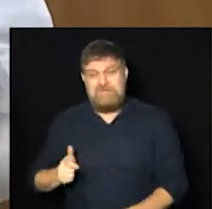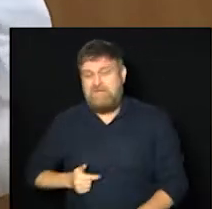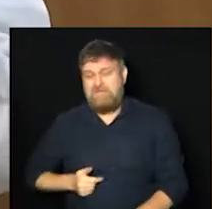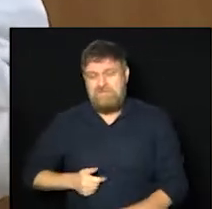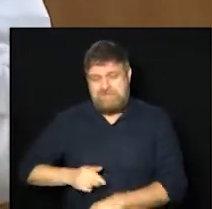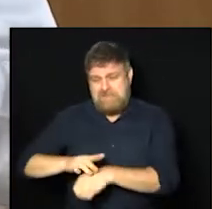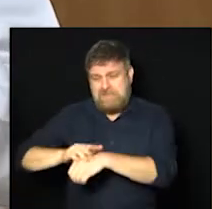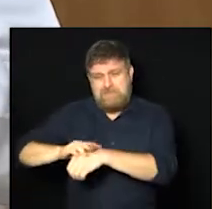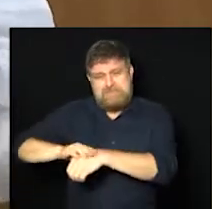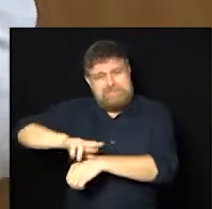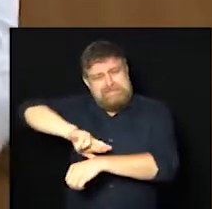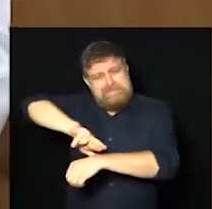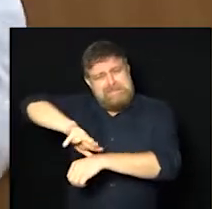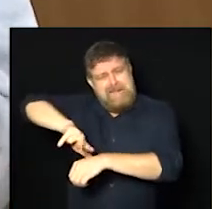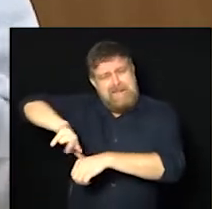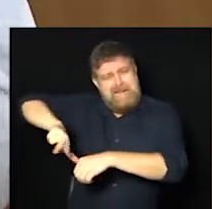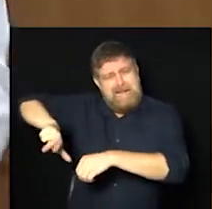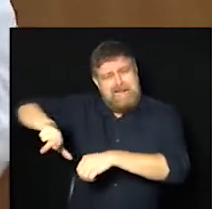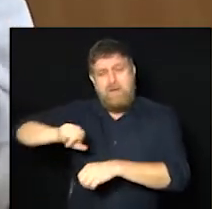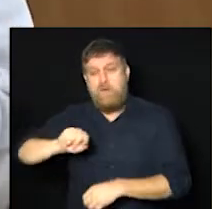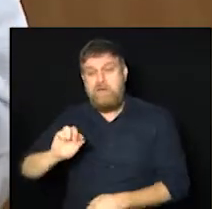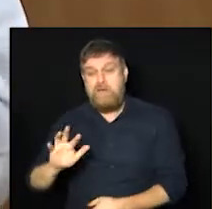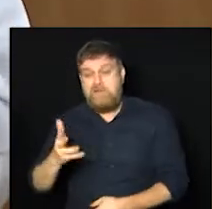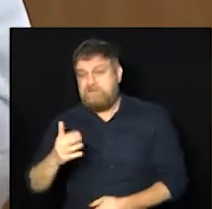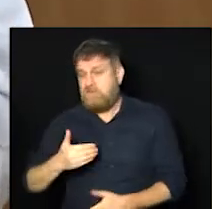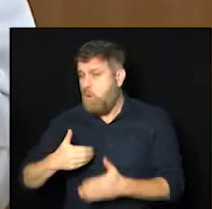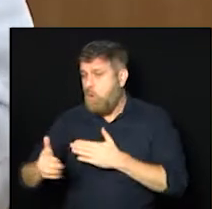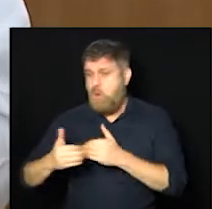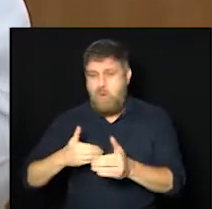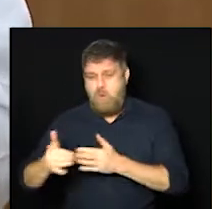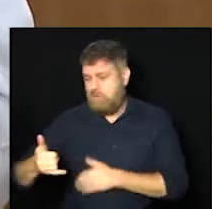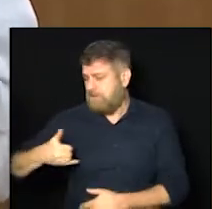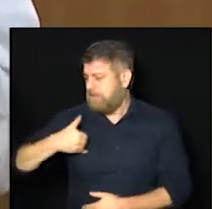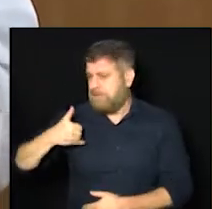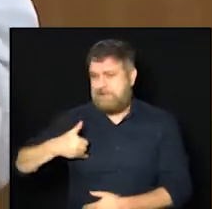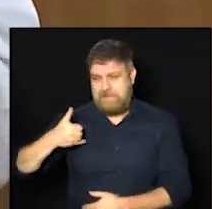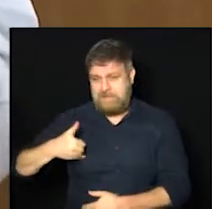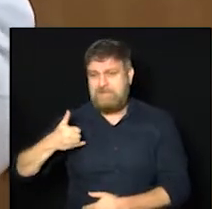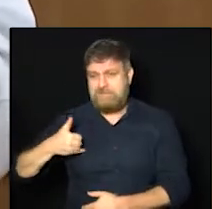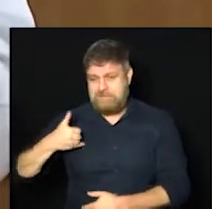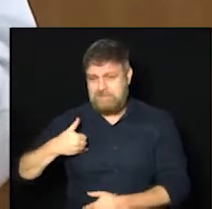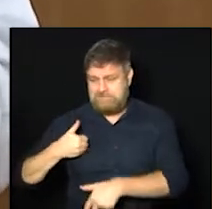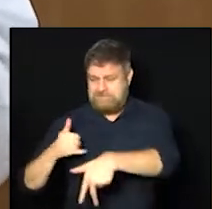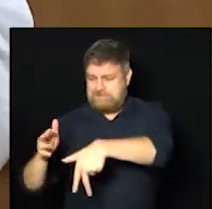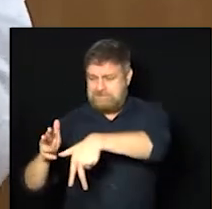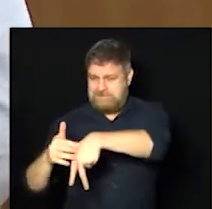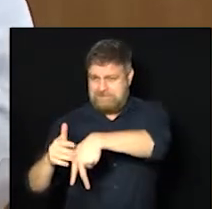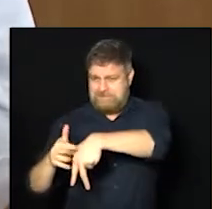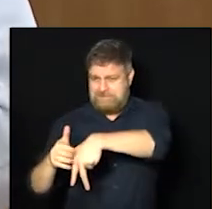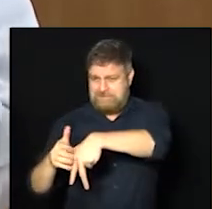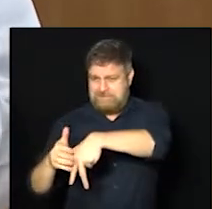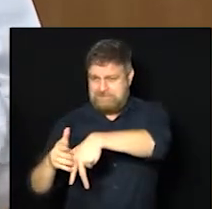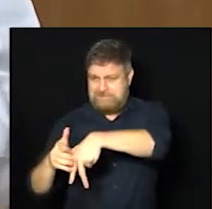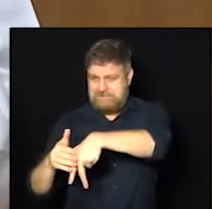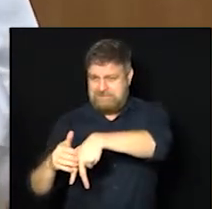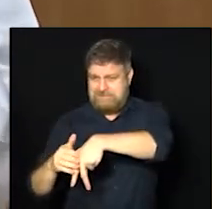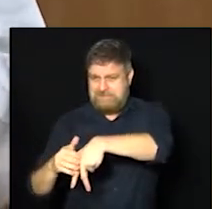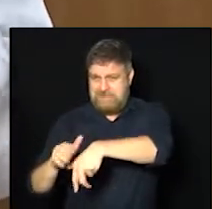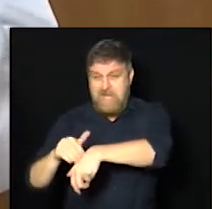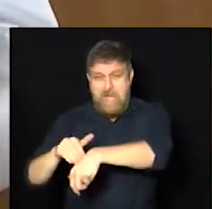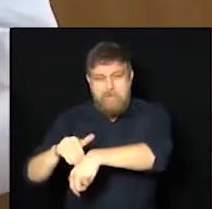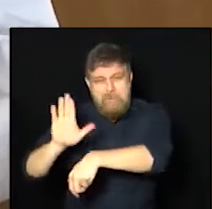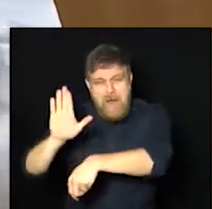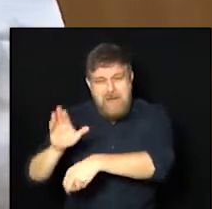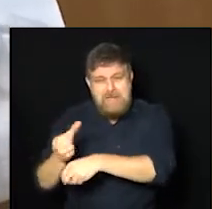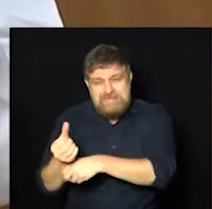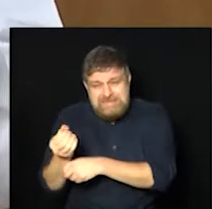heterogênea. Ele acomete pessoas em todas as faixas etárias, mais frequente depois dos 60 anos de